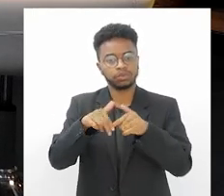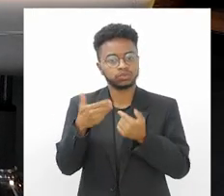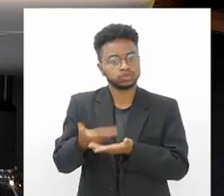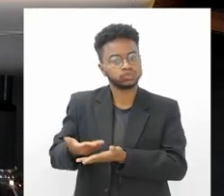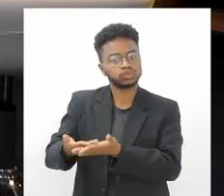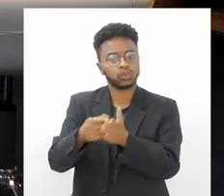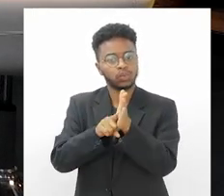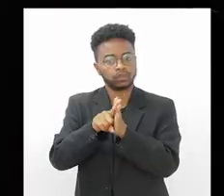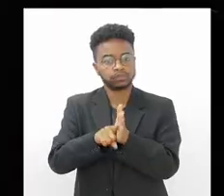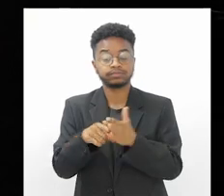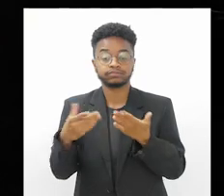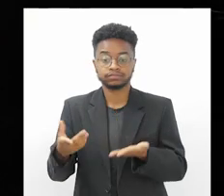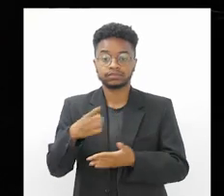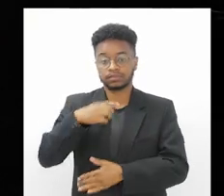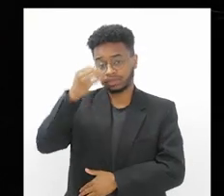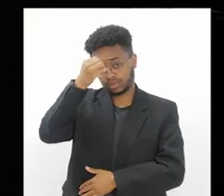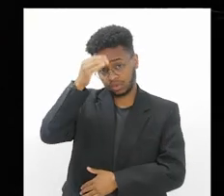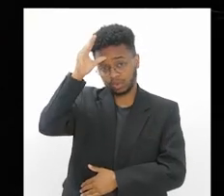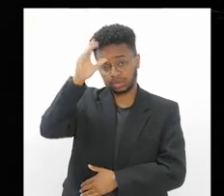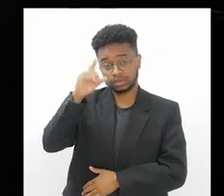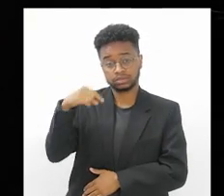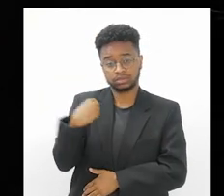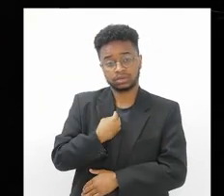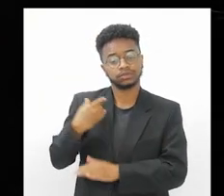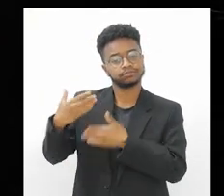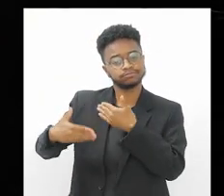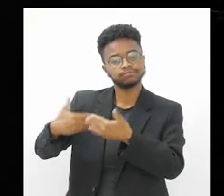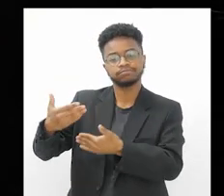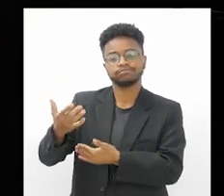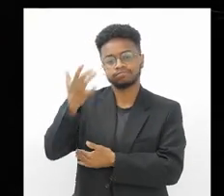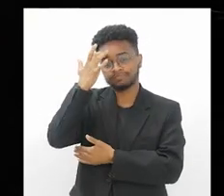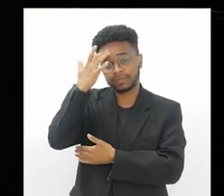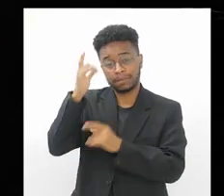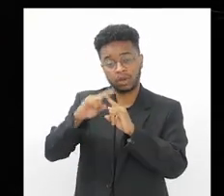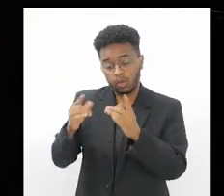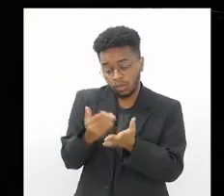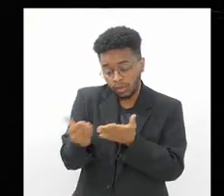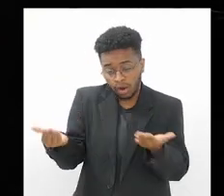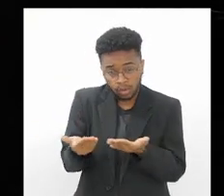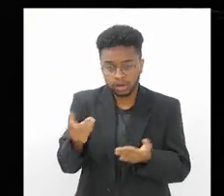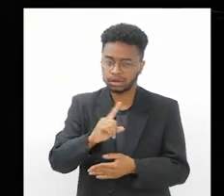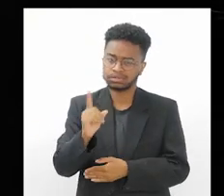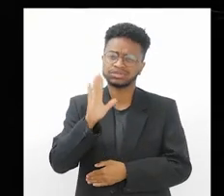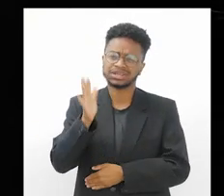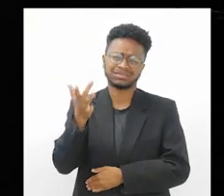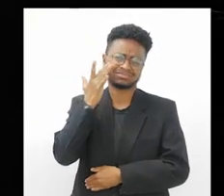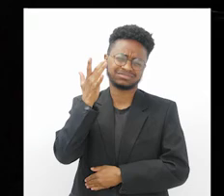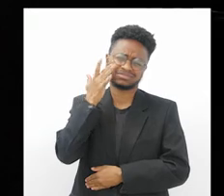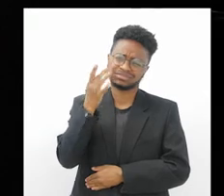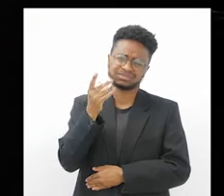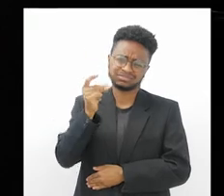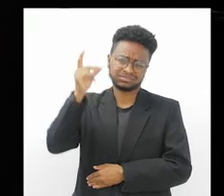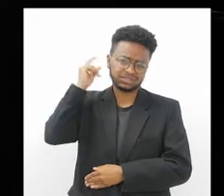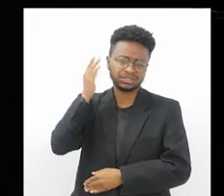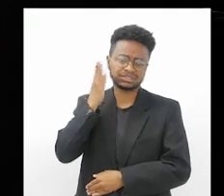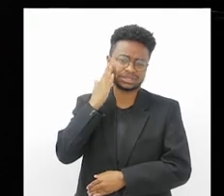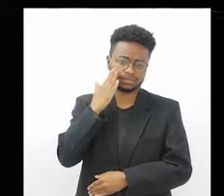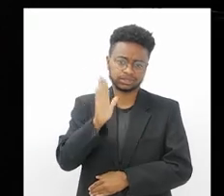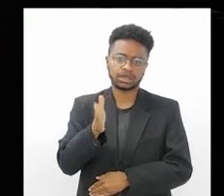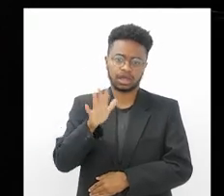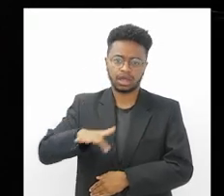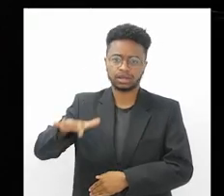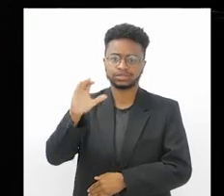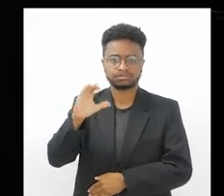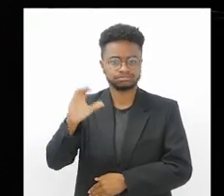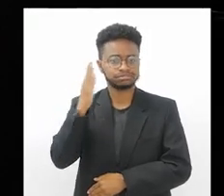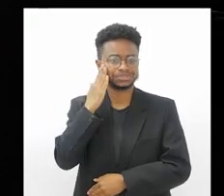assim, esse conhecimento é que ele vem amadurecendo ao longo do tempo, mas ele não é de hoje. A gente já sabe disso há muito tempo, né? Pelo menos do ponto